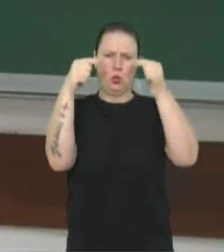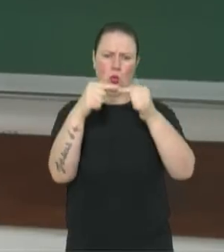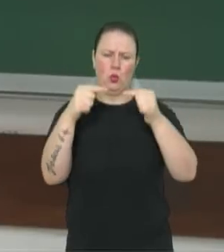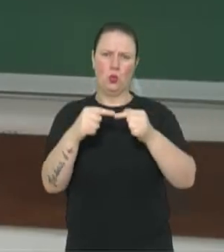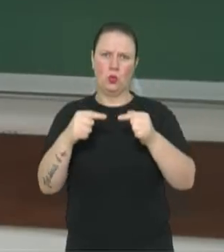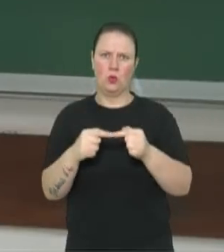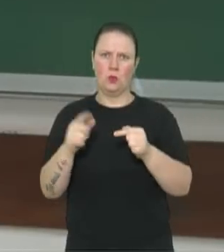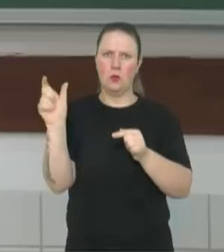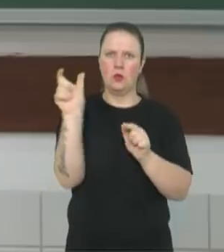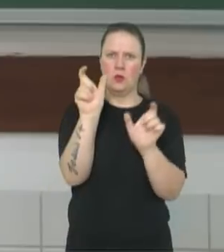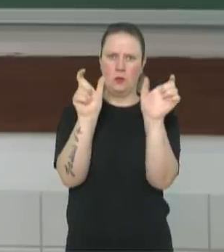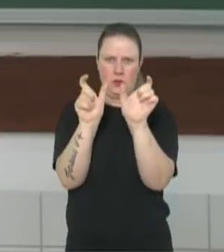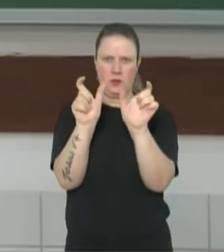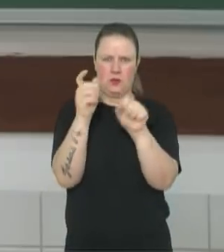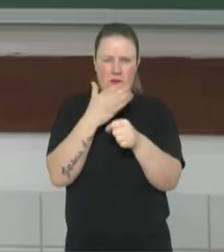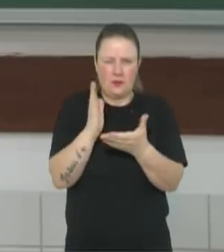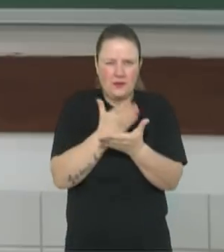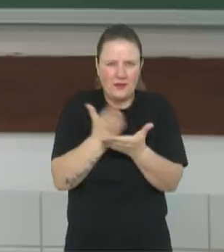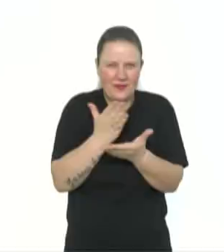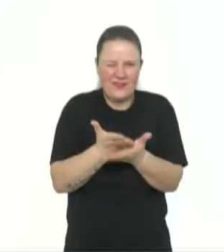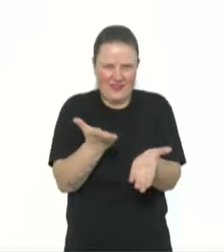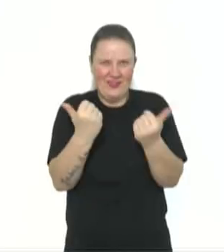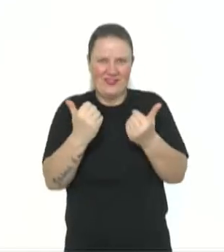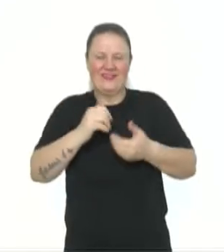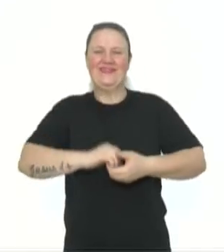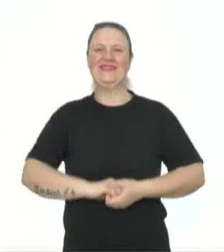rimas? Escreve no teu caderno. Vamos lá, let's go!